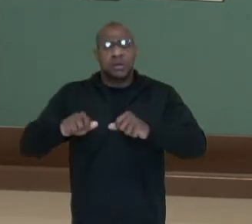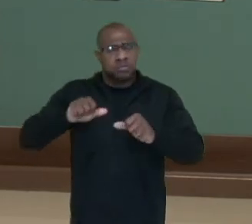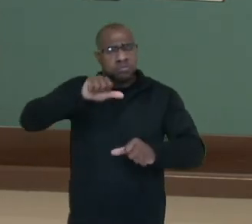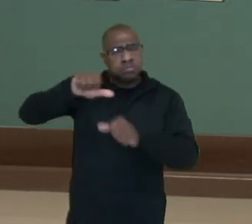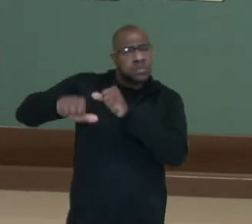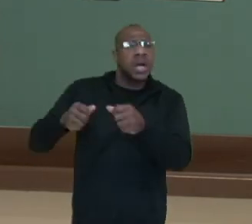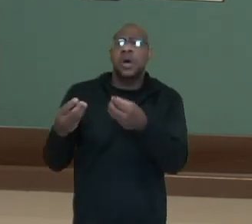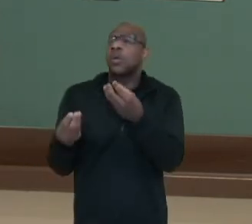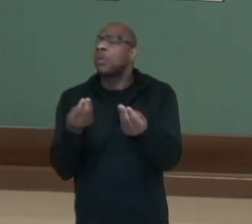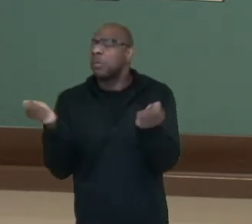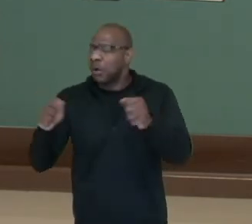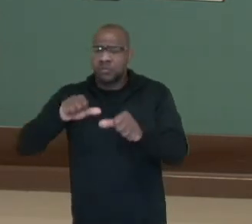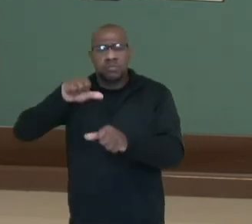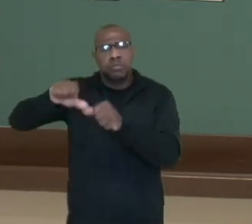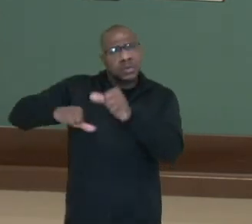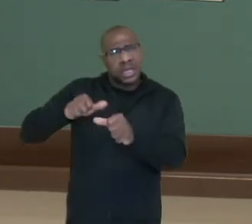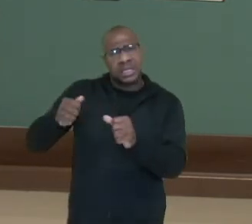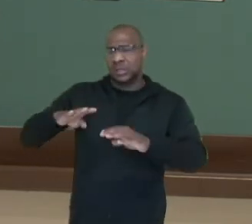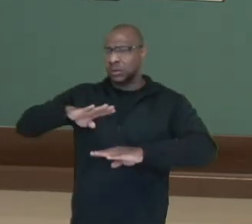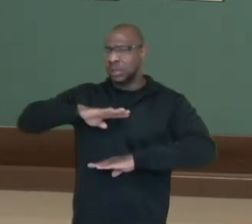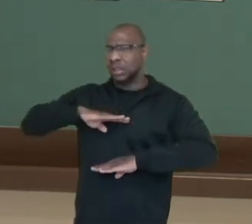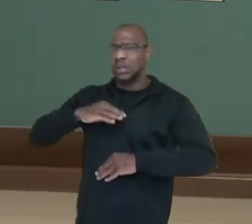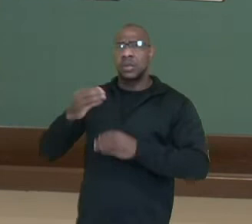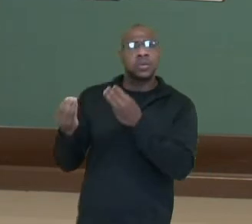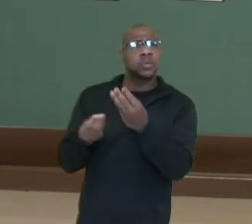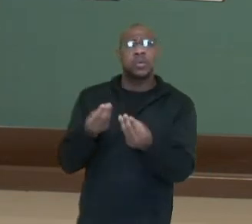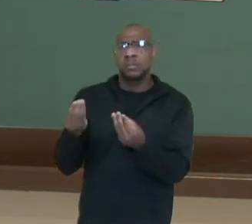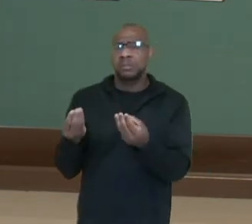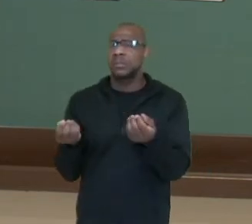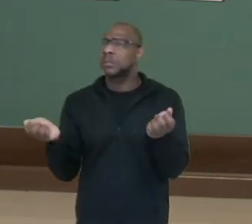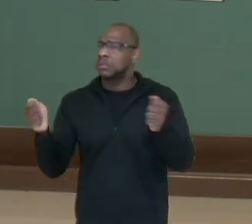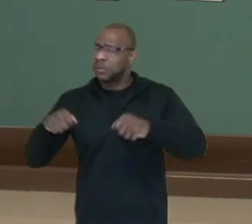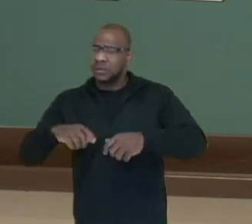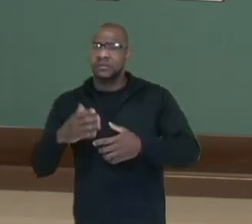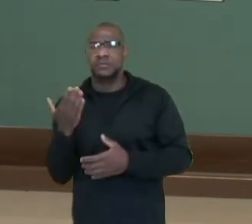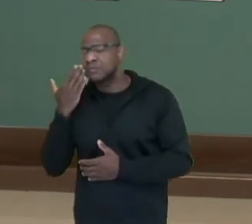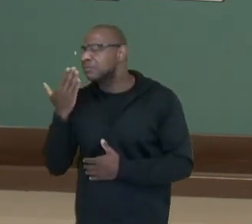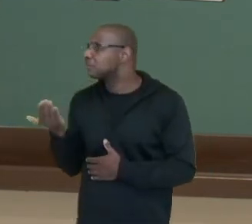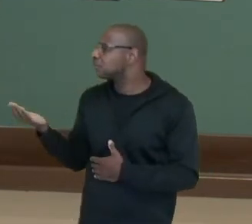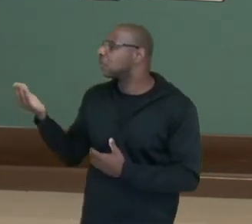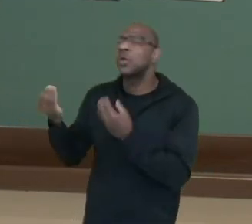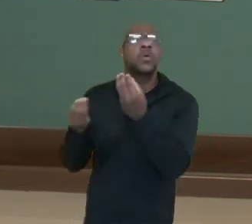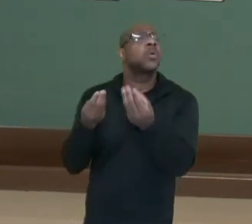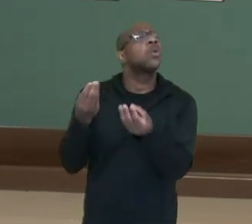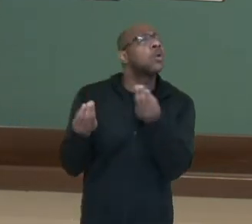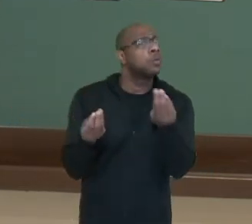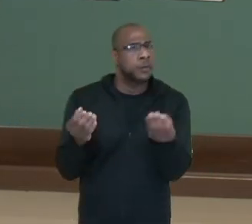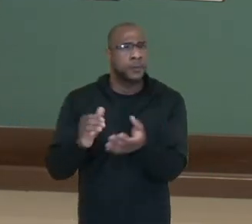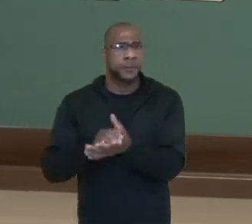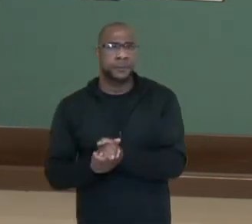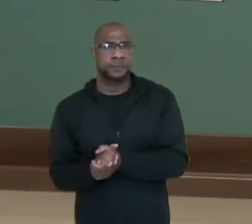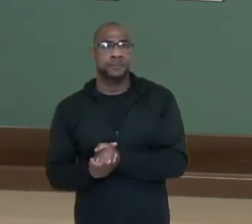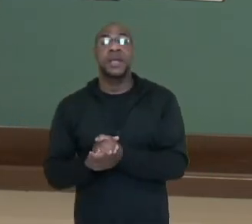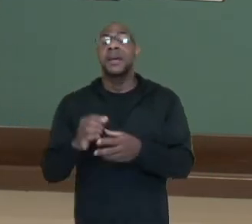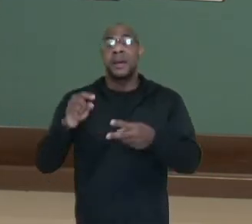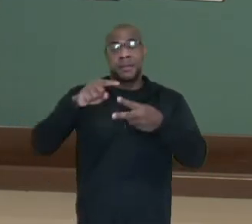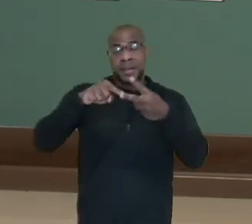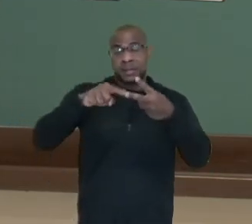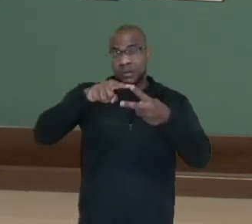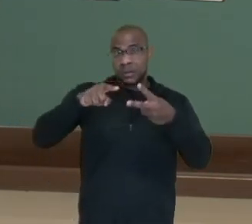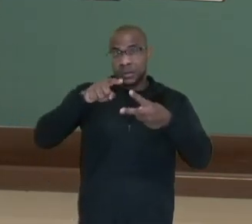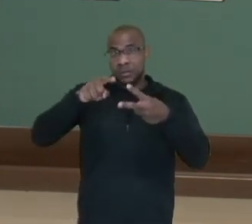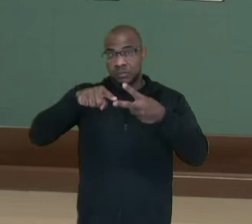revertidas. Então, duas situações aí, duas causas que provocam a intensificação do efeito estufa. E para cada uma